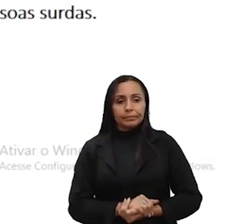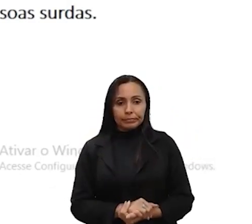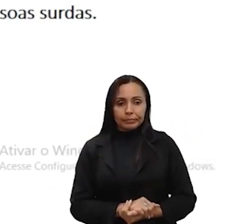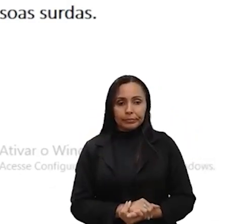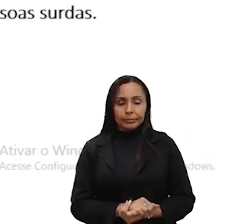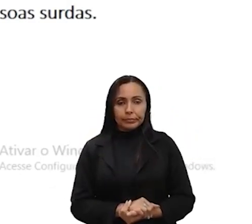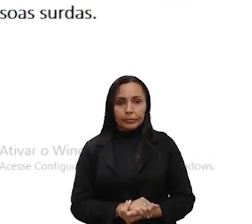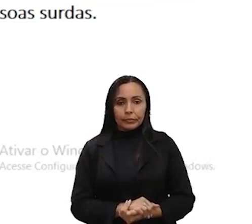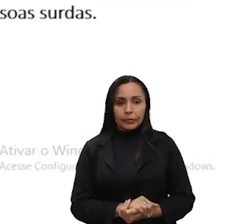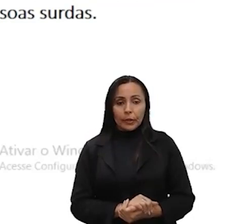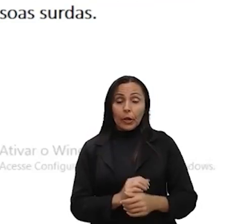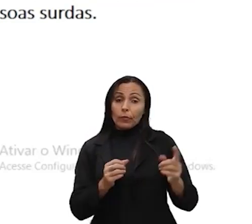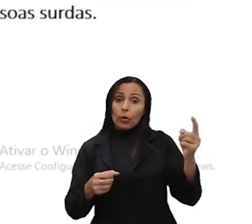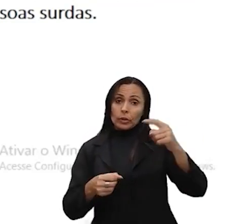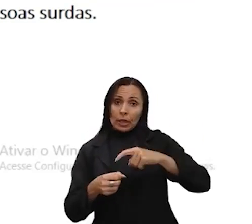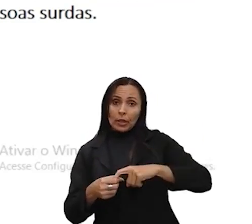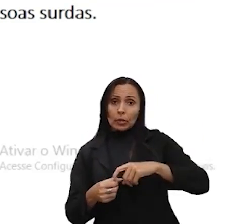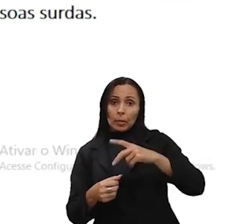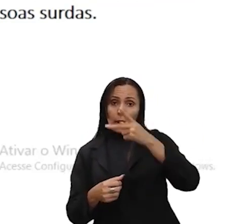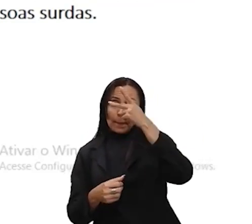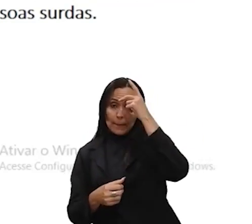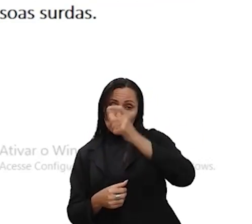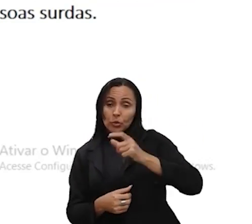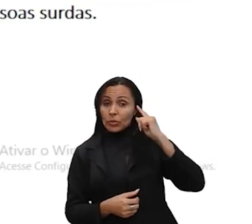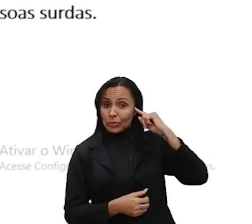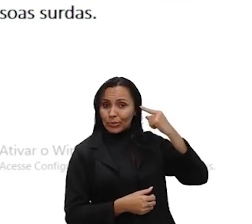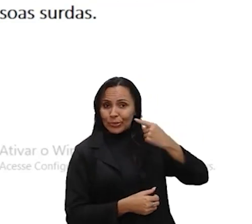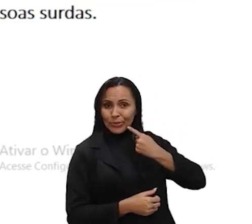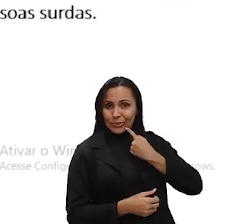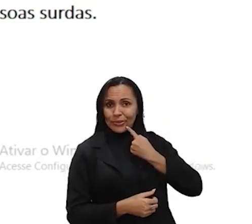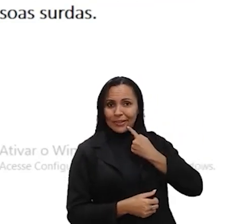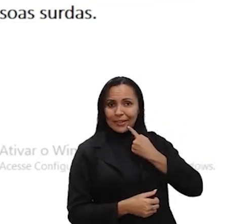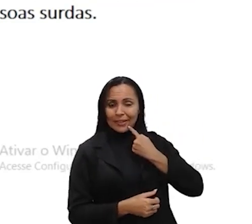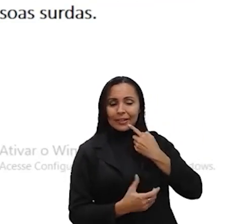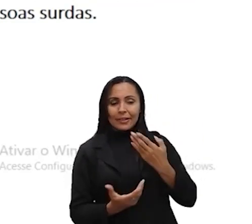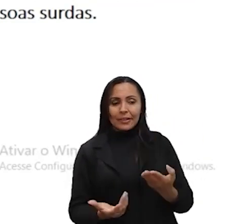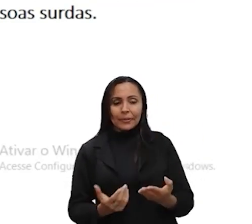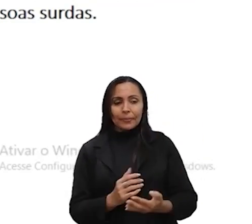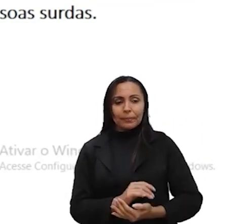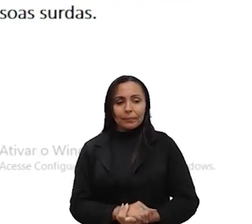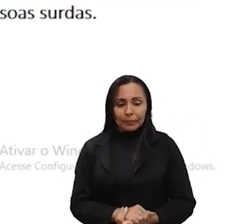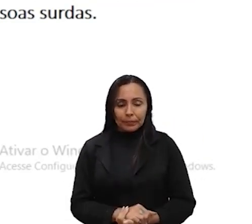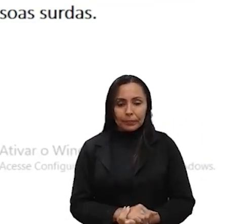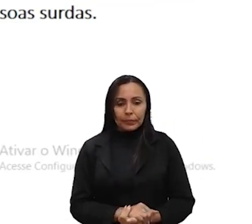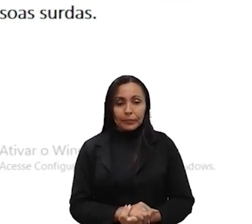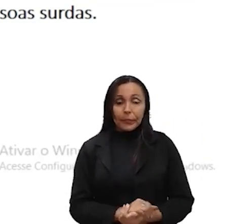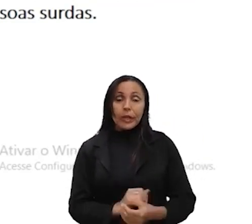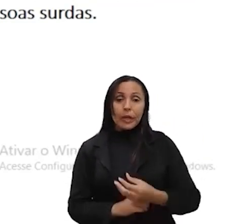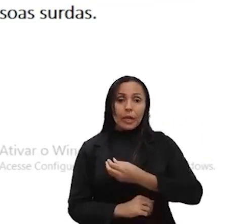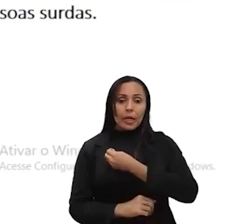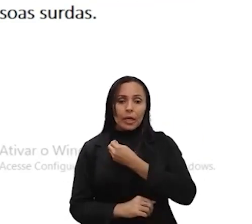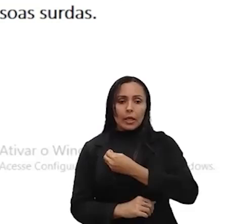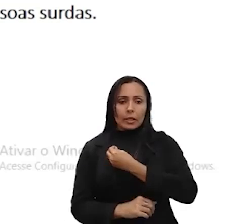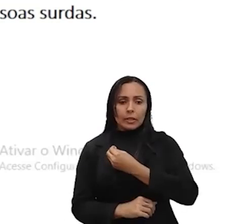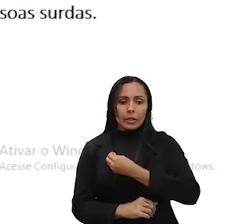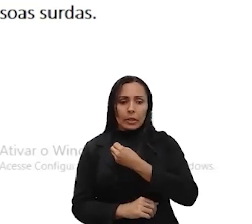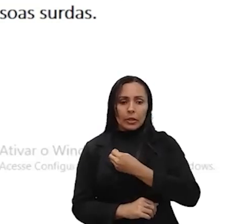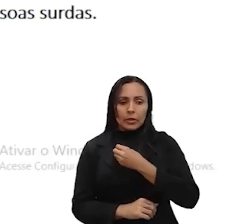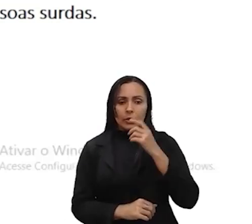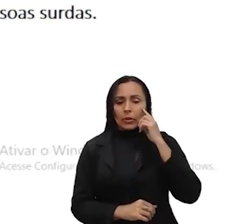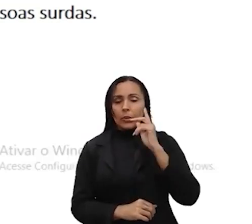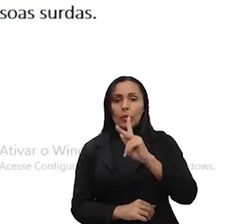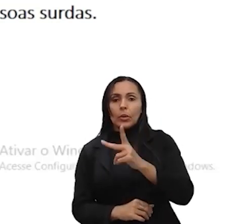E voltado para pessoas surdas, né, pessoas com deficiência auditiva, existe o HandTalk, que